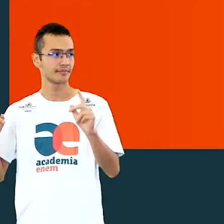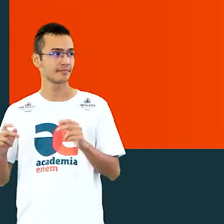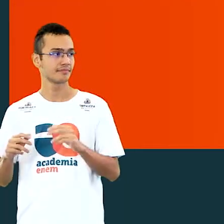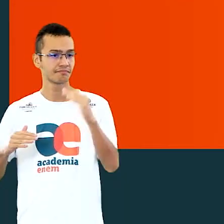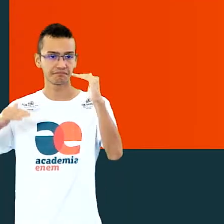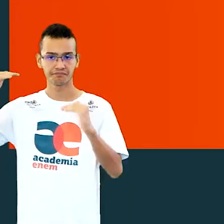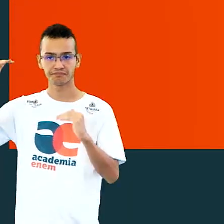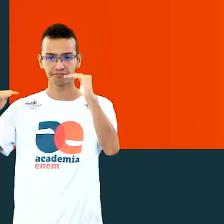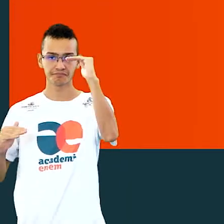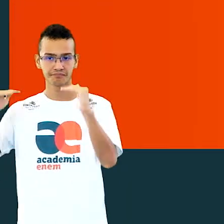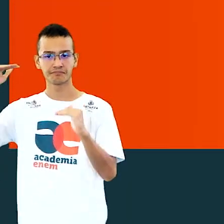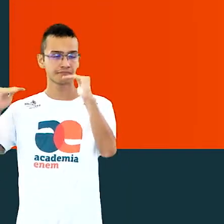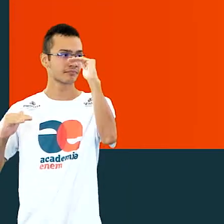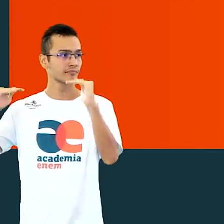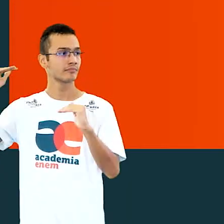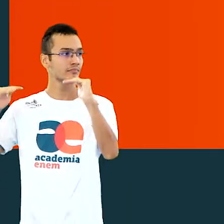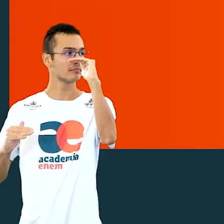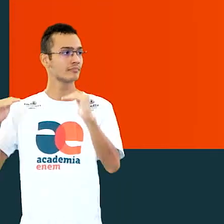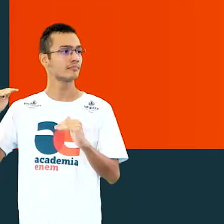Digamos que você está num